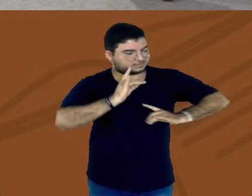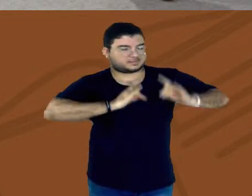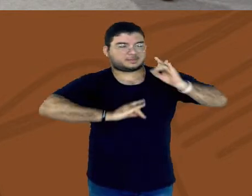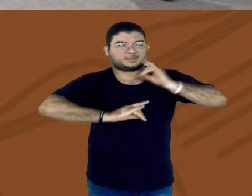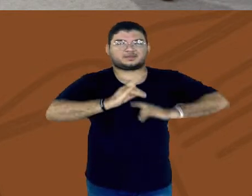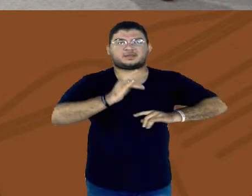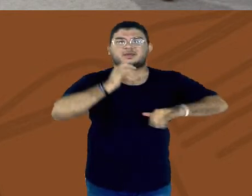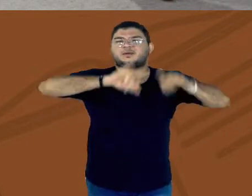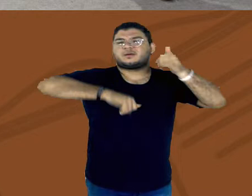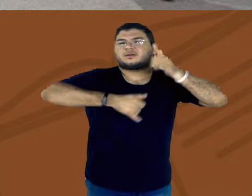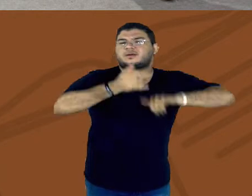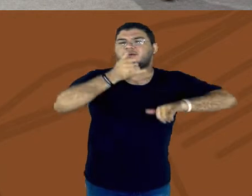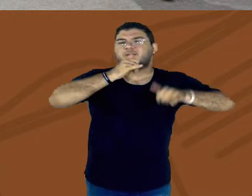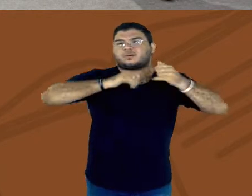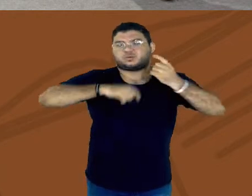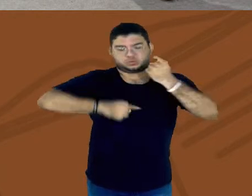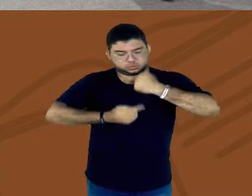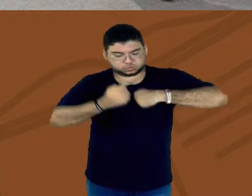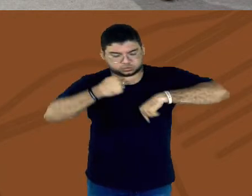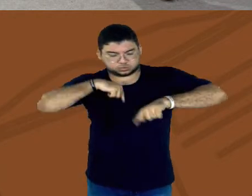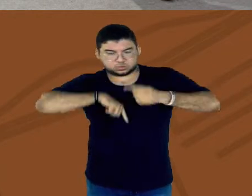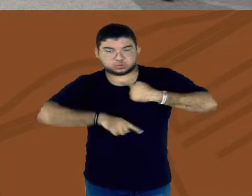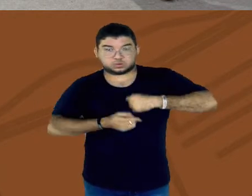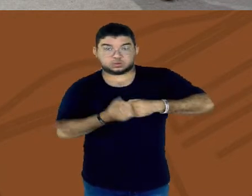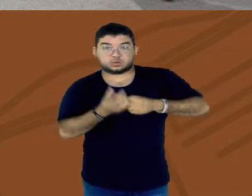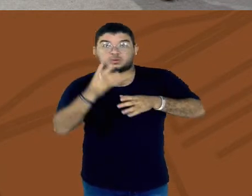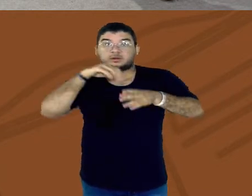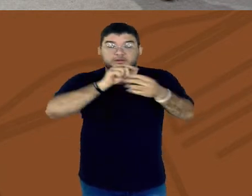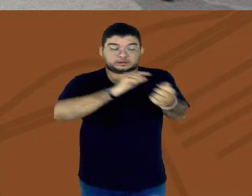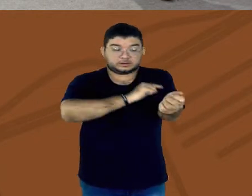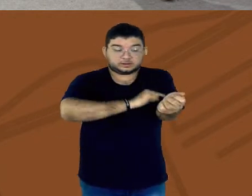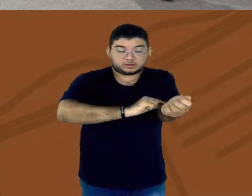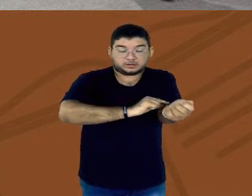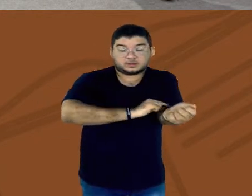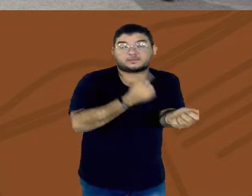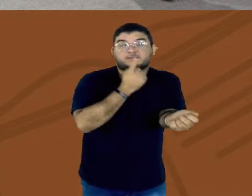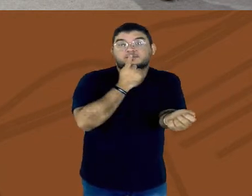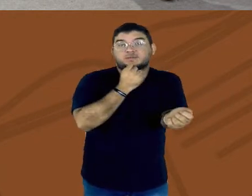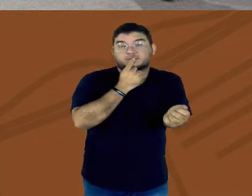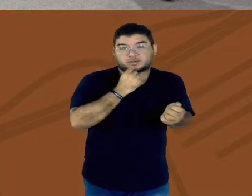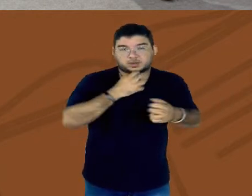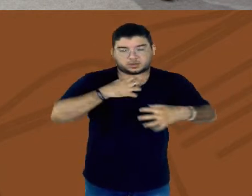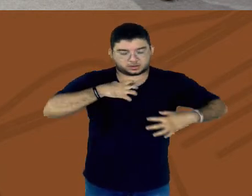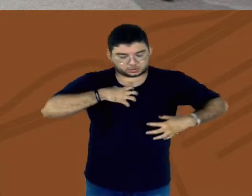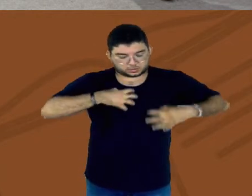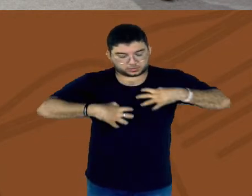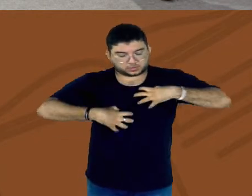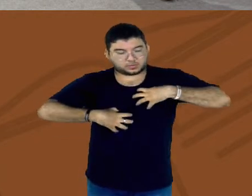químicas que viajam pelo nosso sangue, vão ativar órgãos